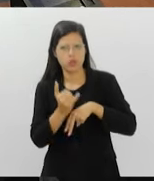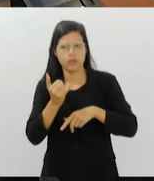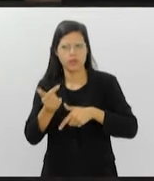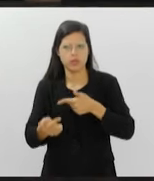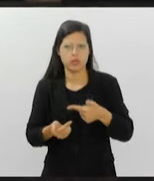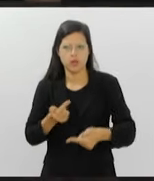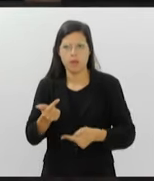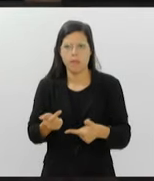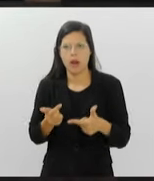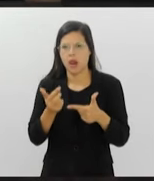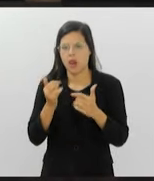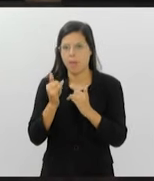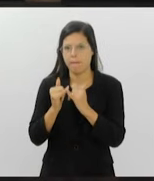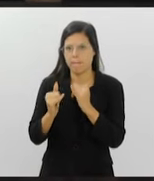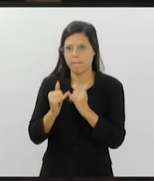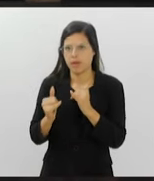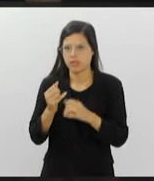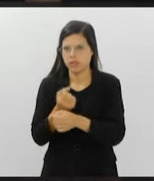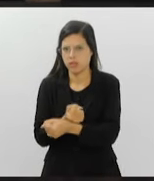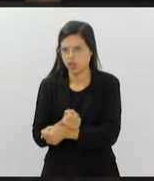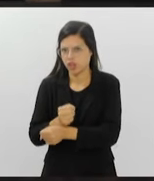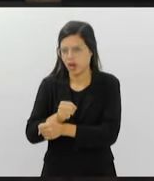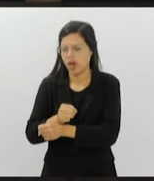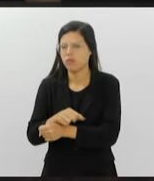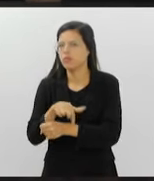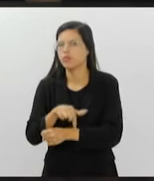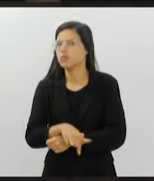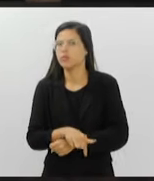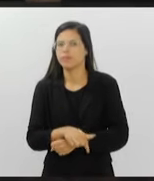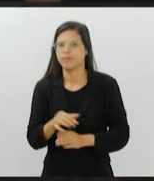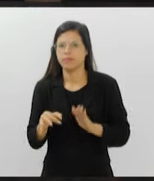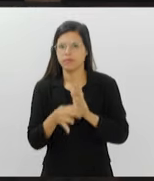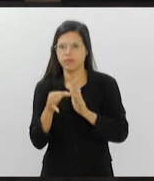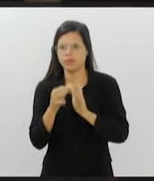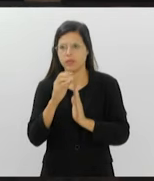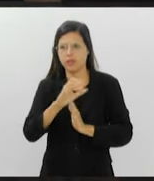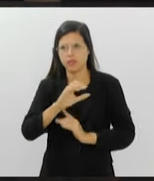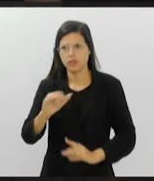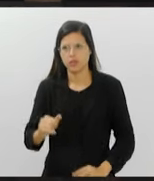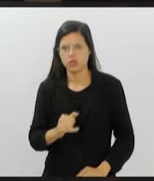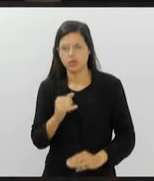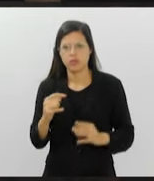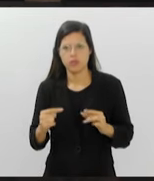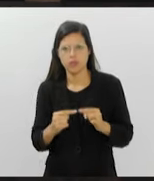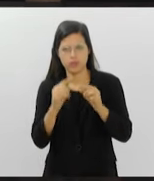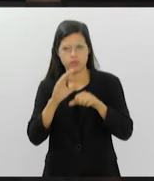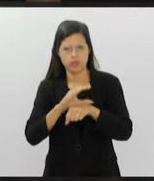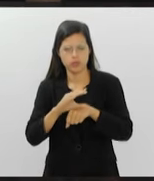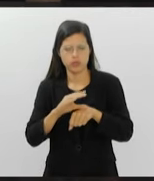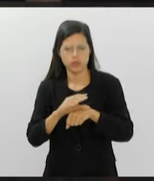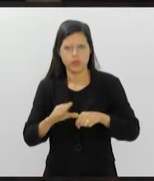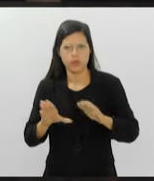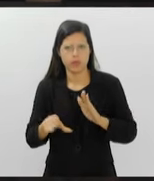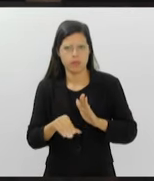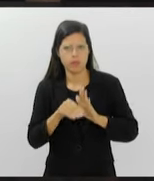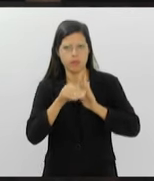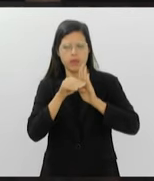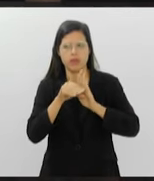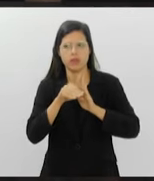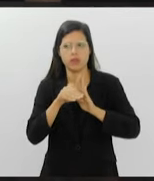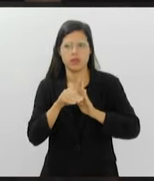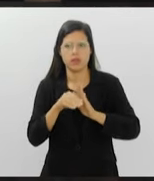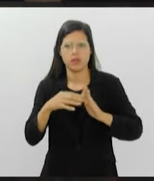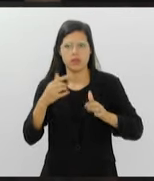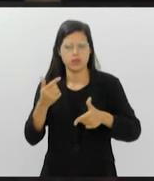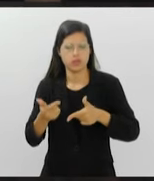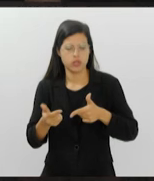condição análoga à de escravo. Pareceres das comissões Constituição e Justiça pela Constitucionalidade com emendas, de